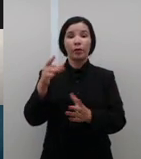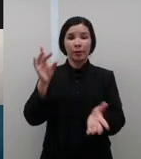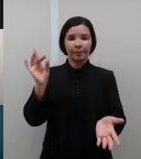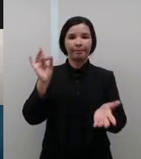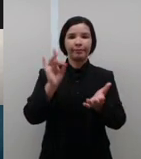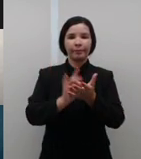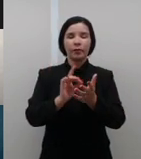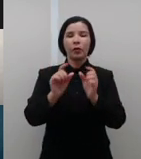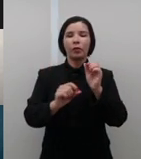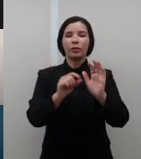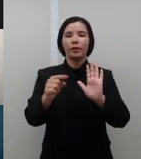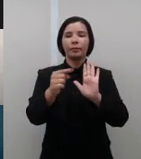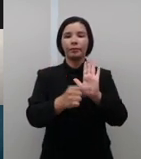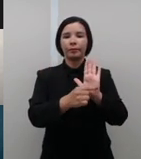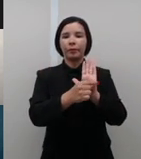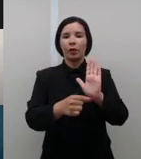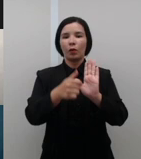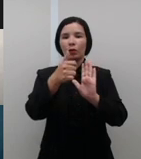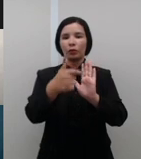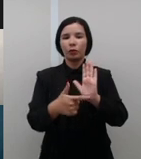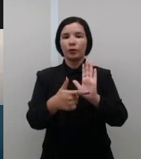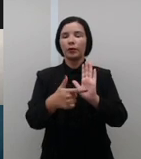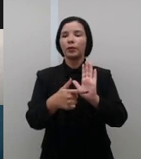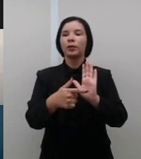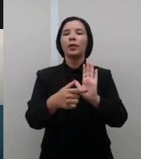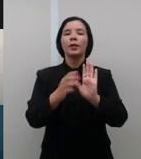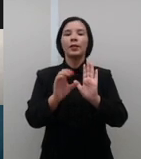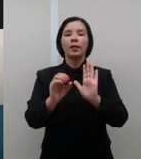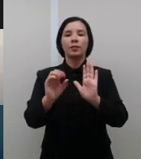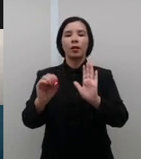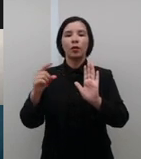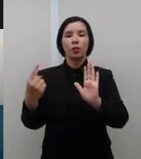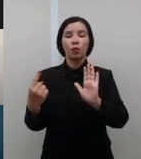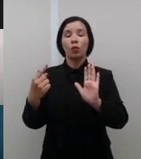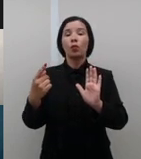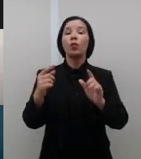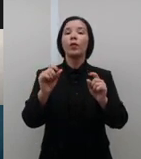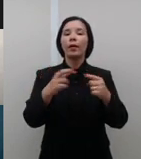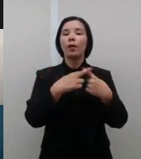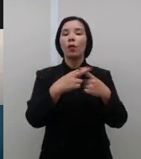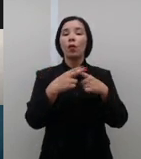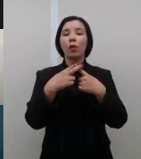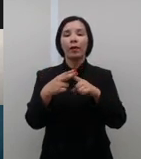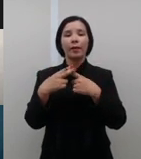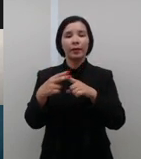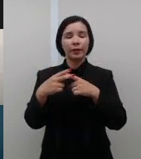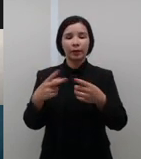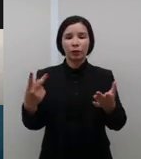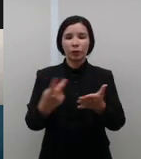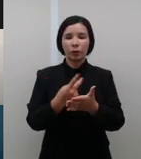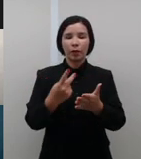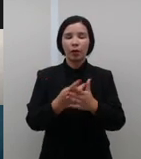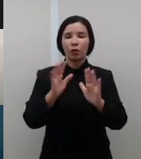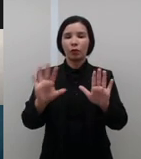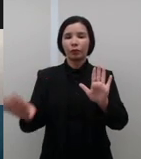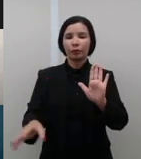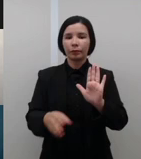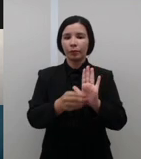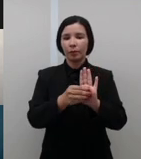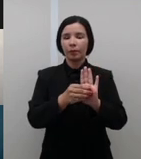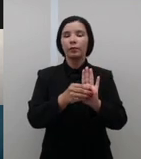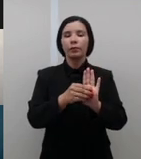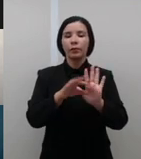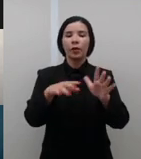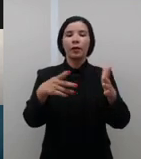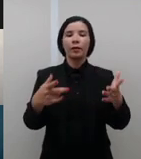edital de alteração 001, promoveu a correção da ilegalidade anteriormente perpetrada. Assim, escorreito